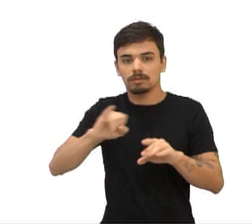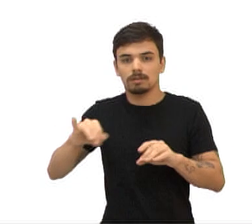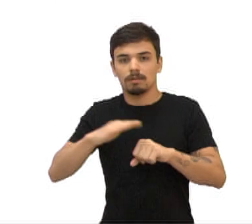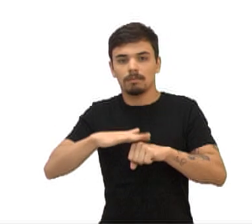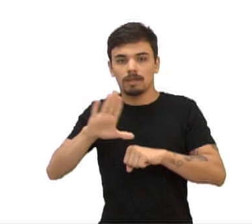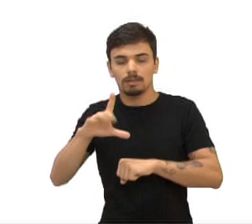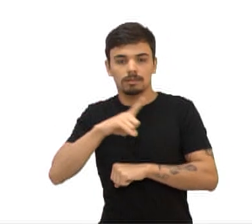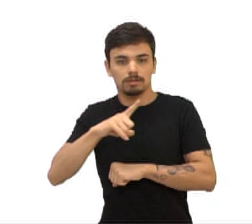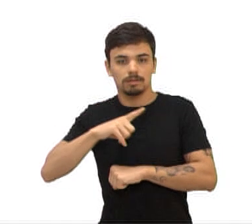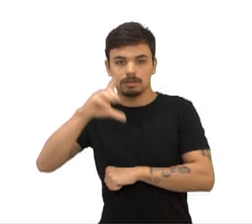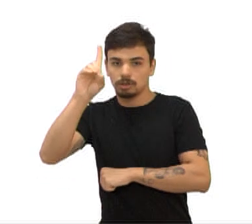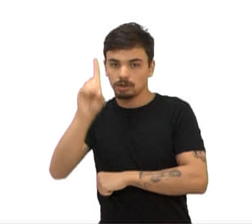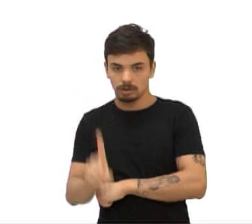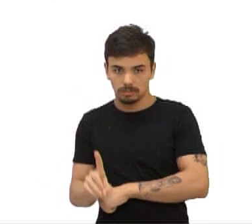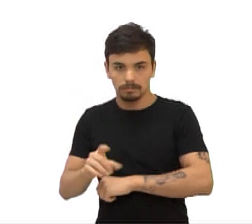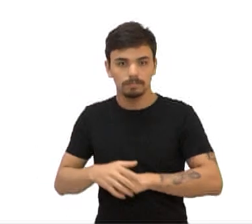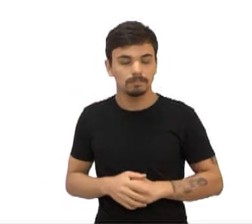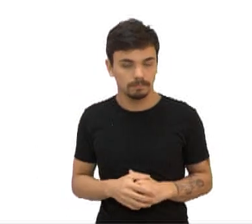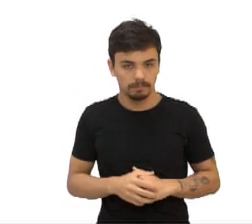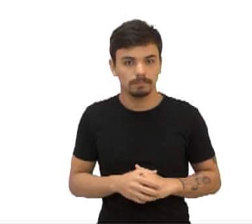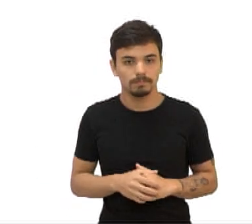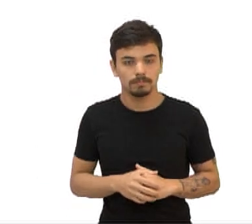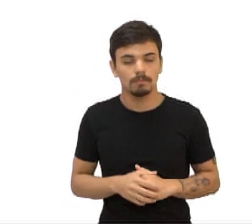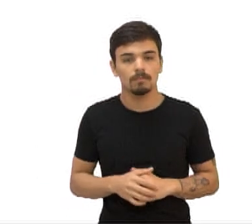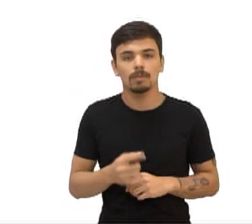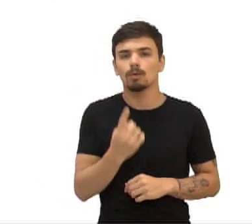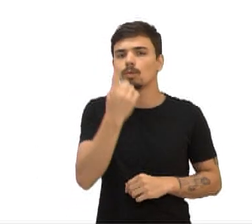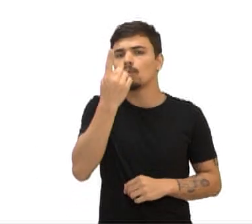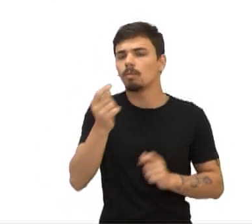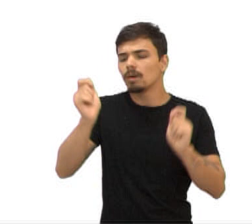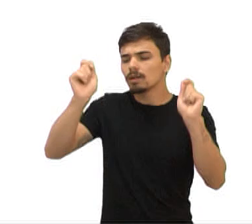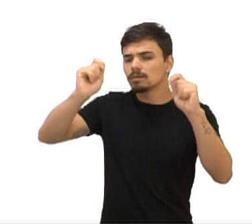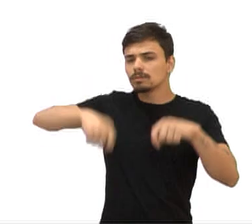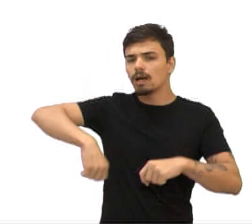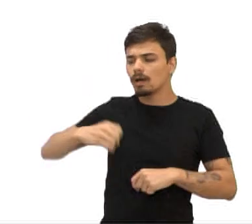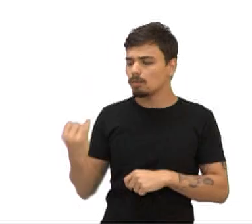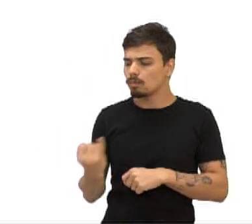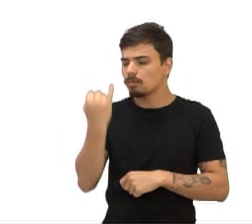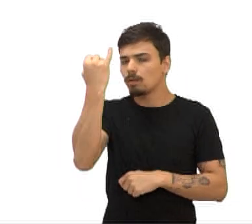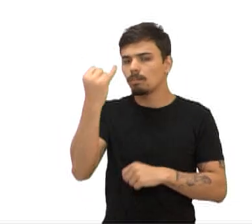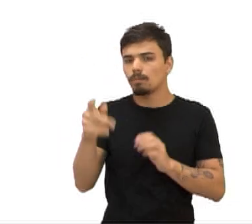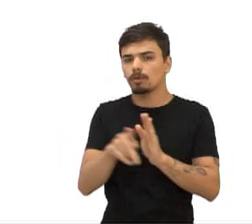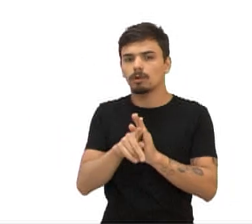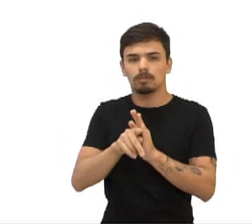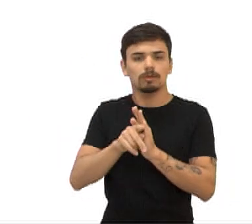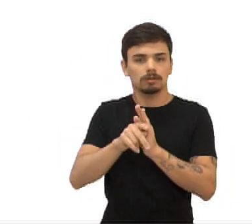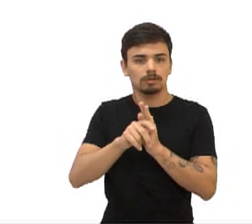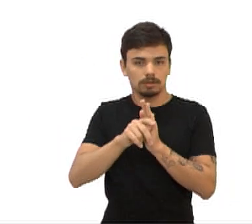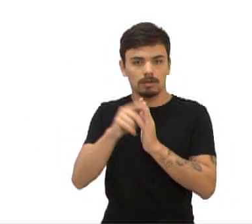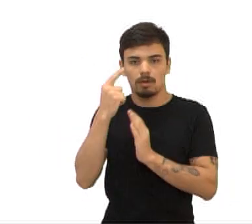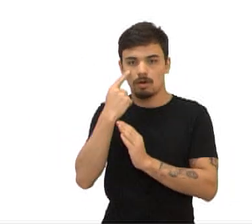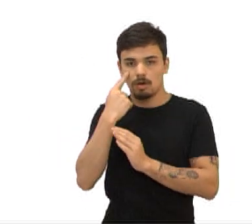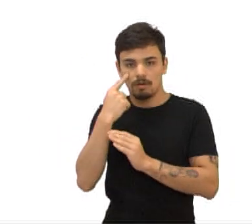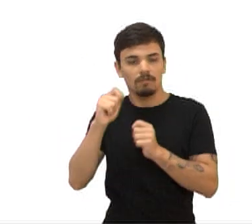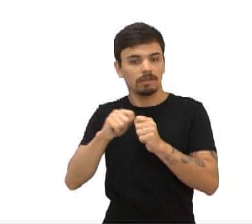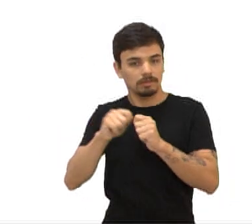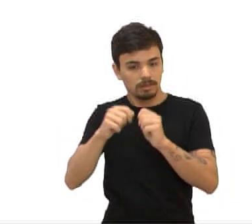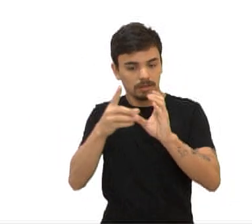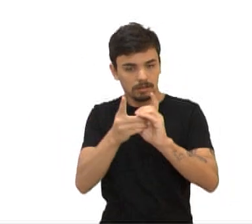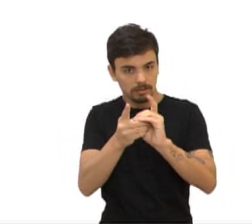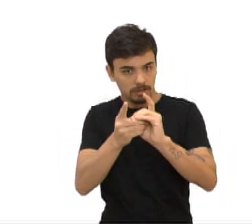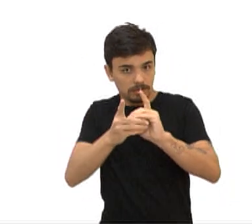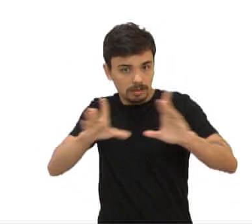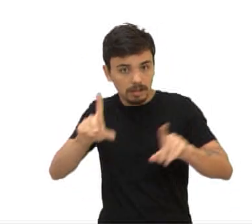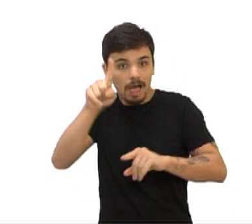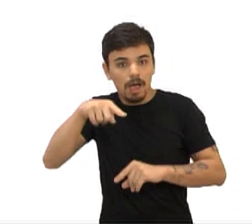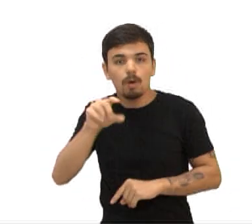tem direitos. Então, uma das condições fundamentais, então, do exercício da democracia é o